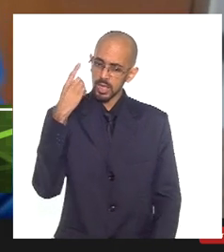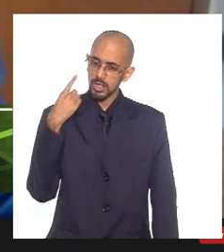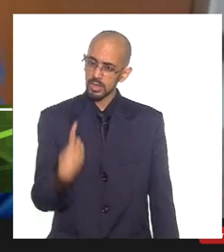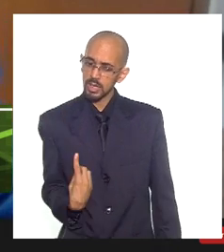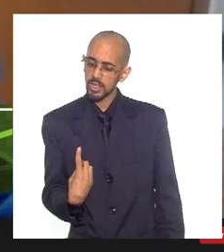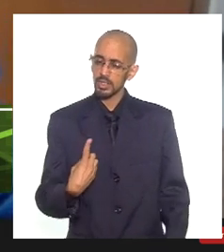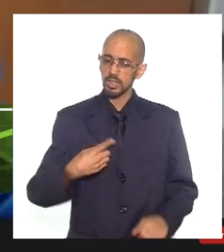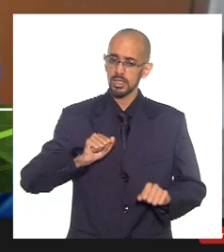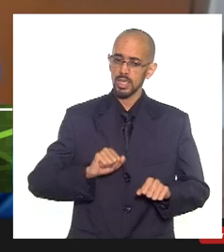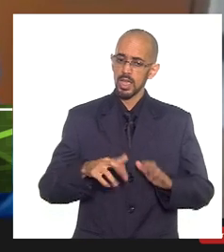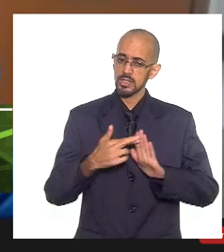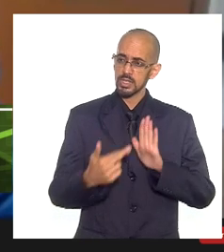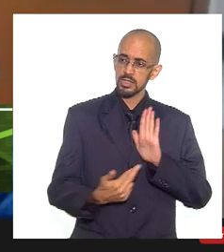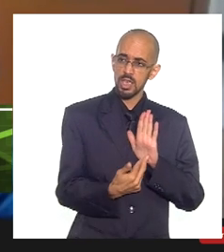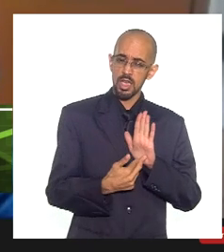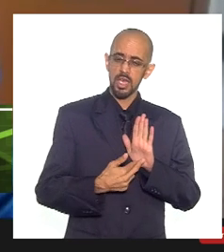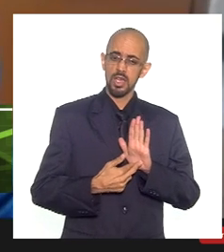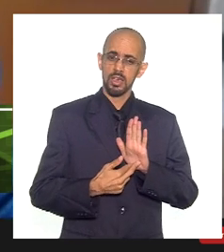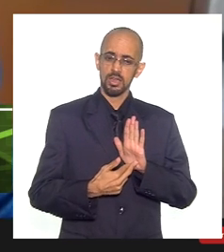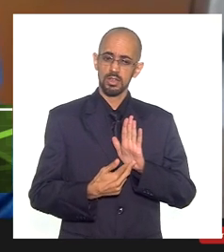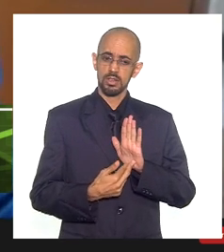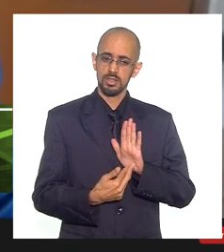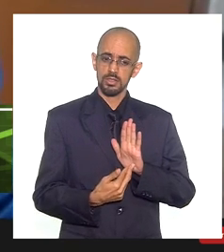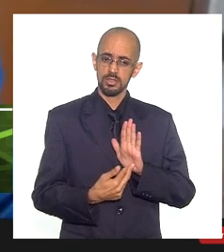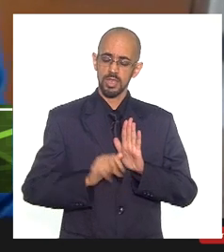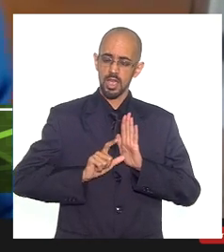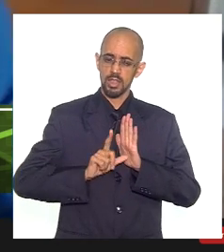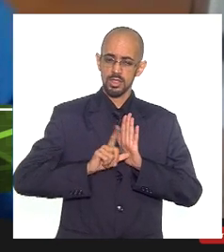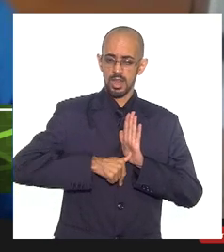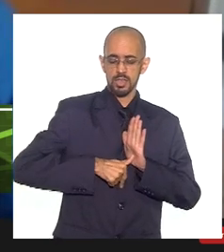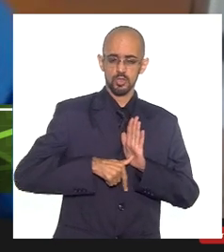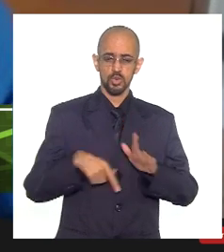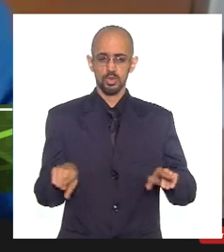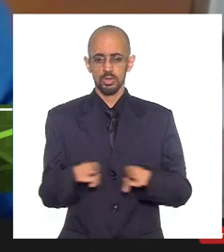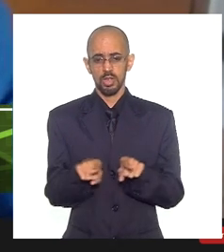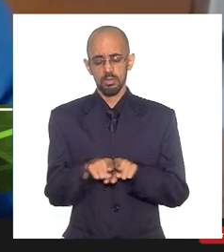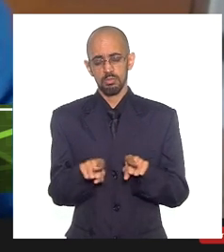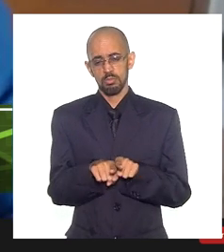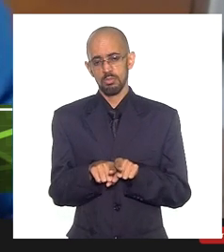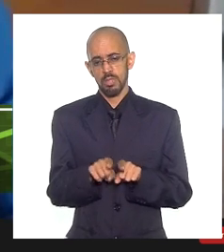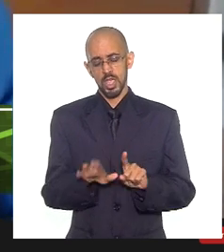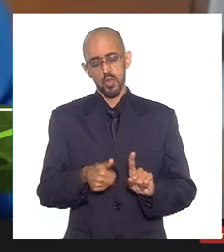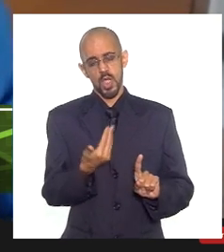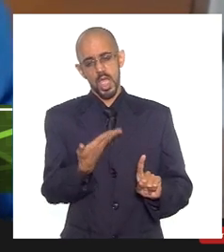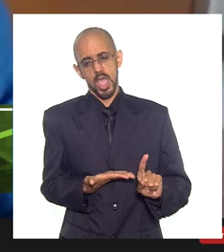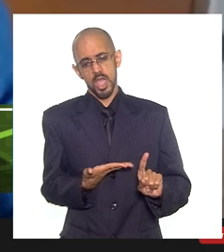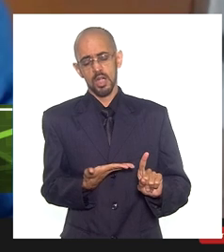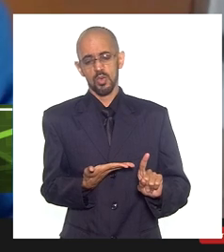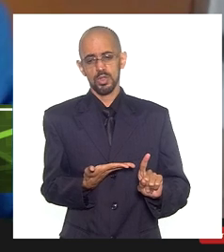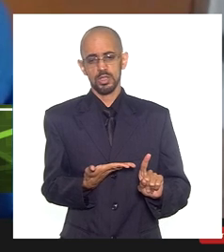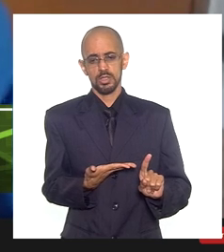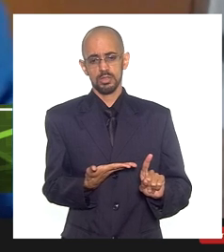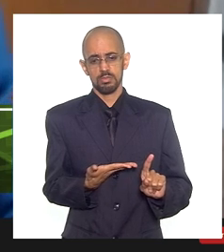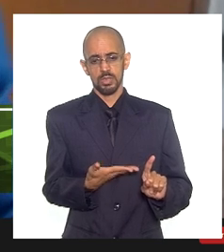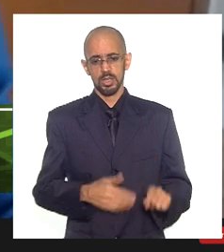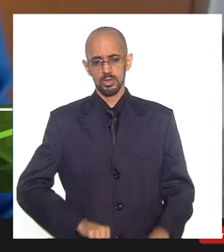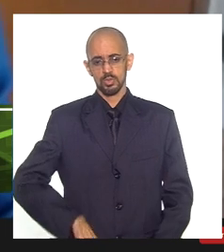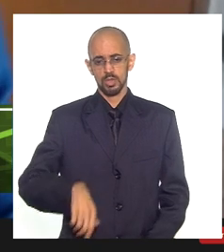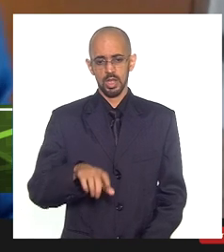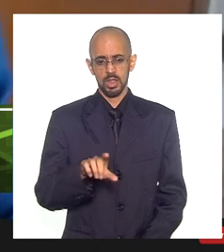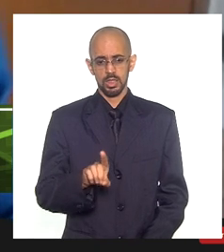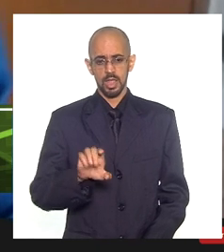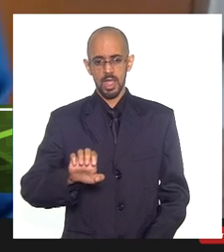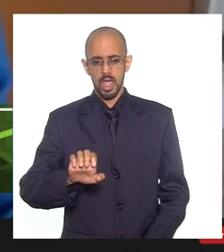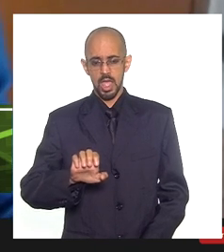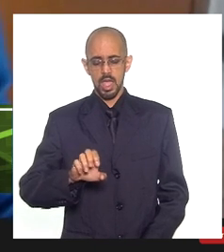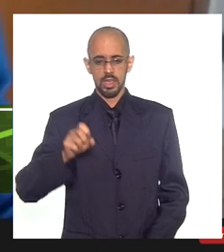parametrização que atrasou muito tempo o reconhecimento da DE na aposentadoria